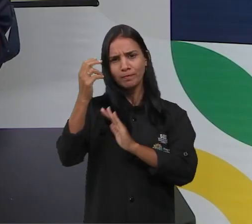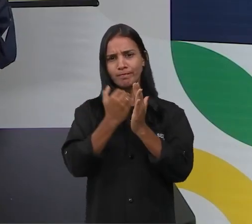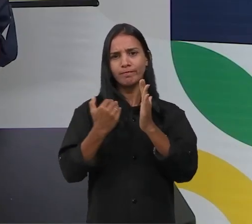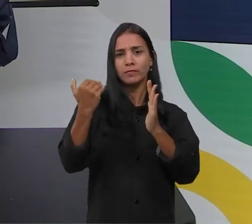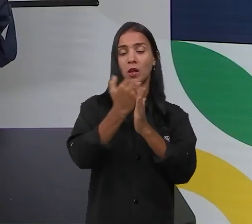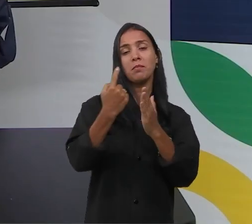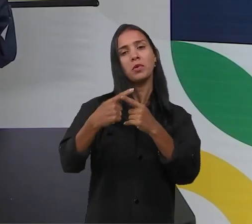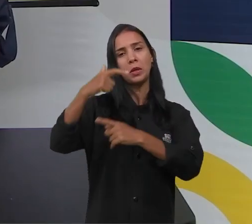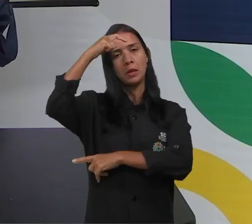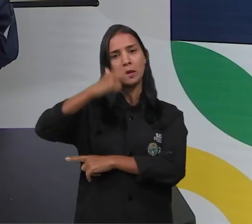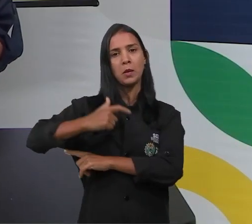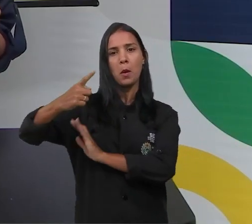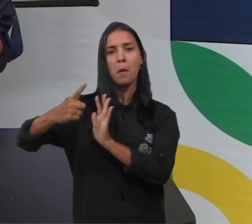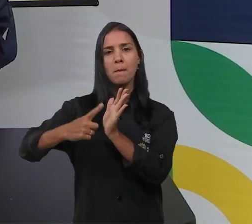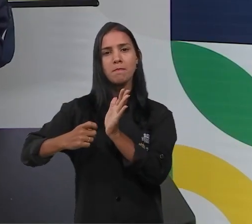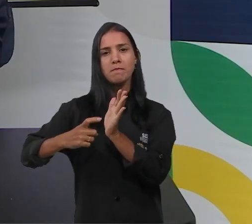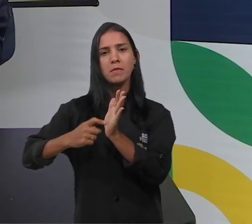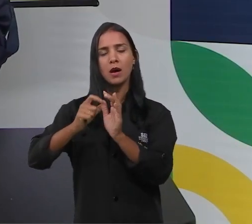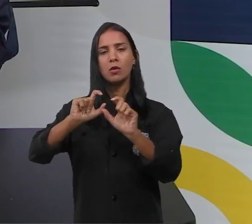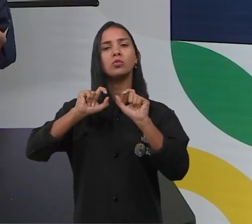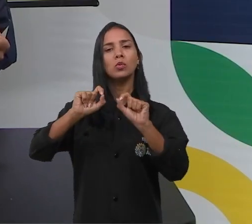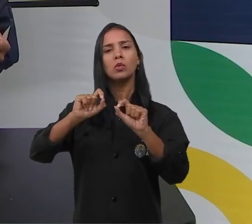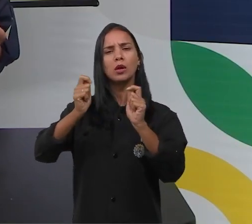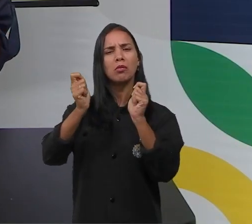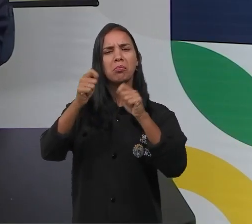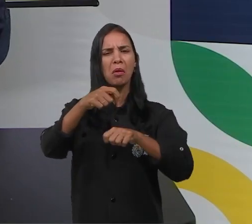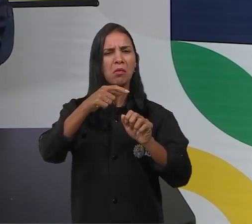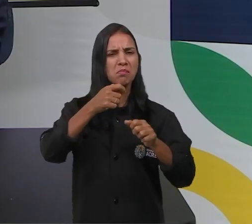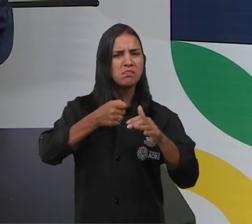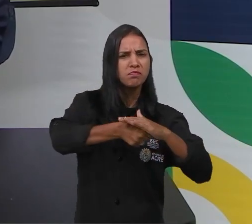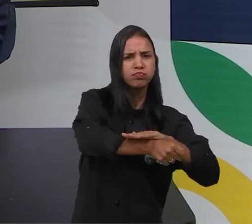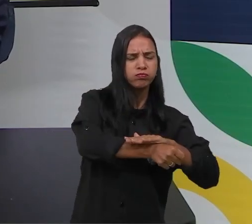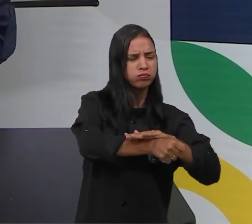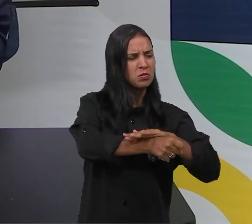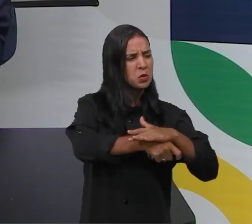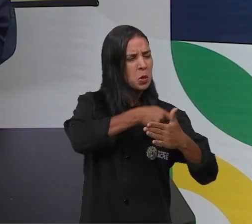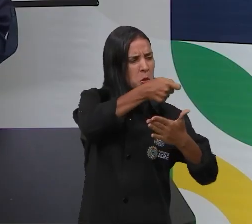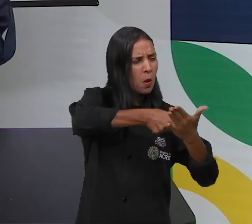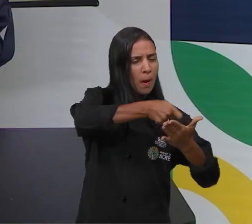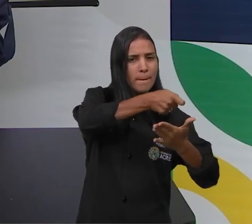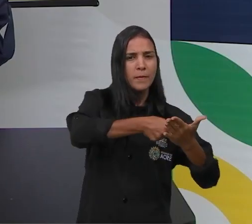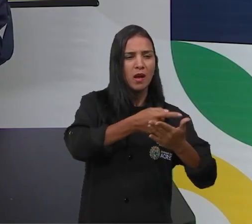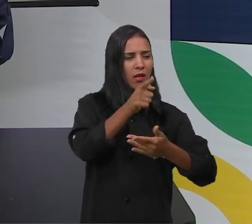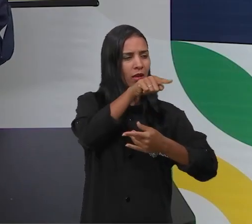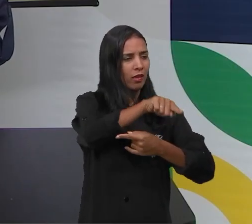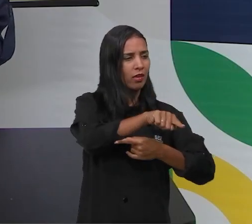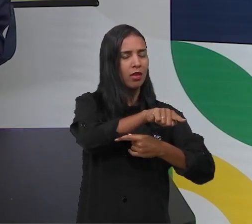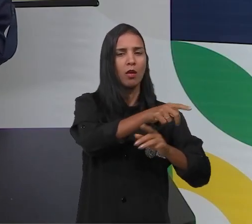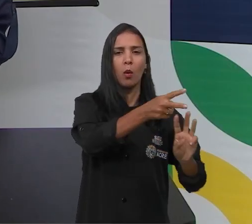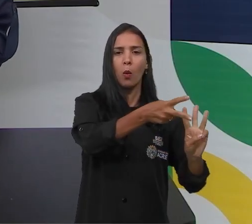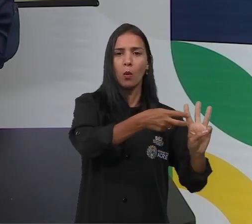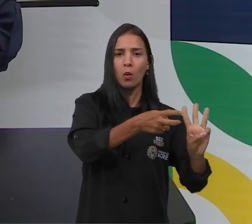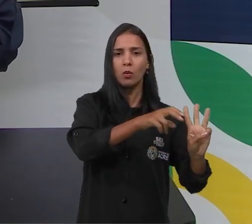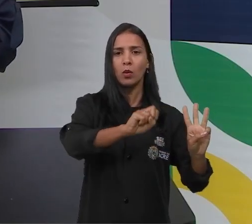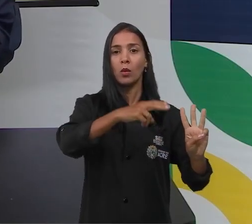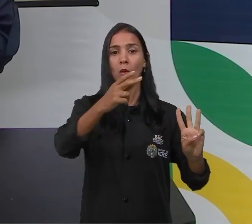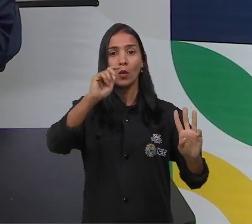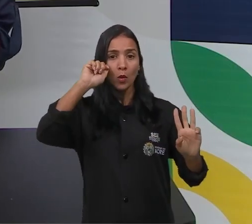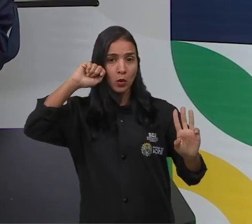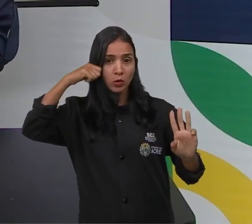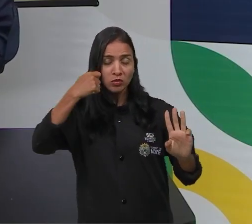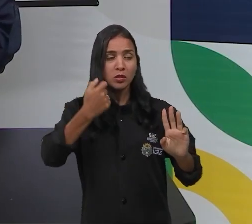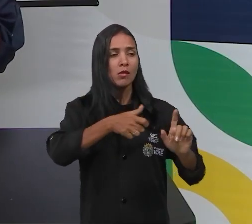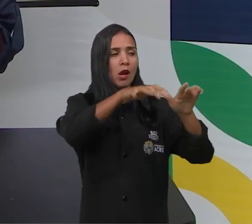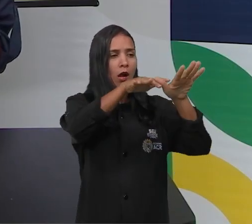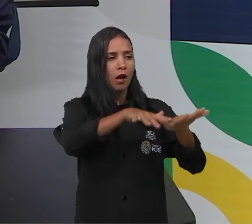enquanto branco, impor a um negro ou a um índio que adora o mesmo Deus daquele